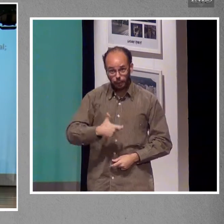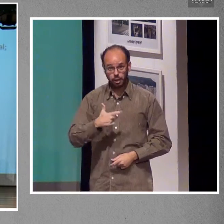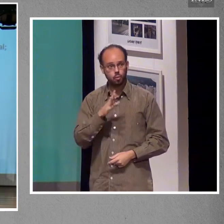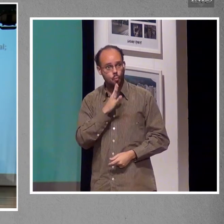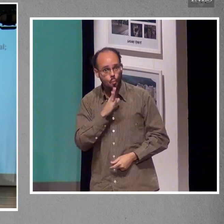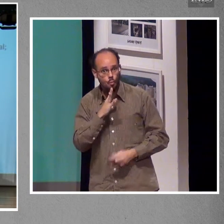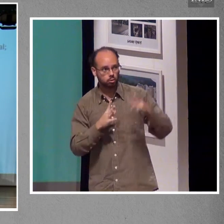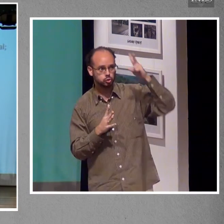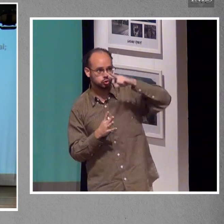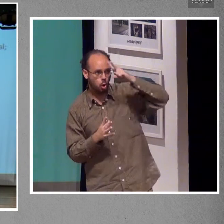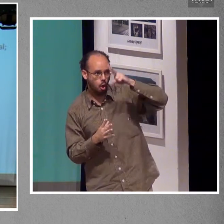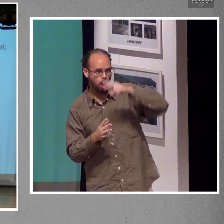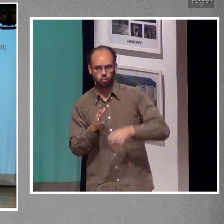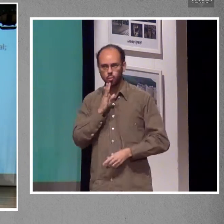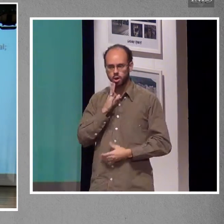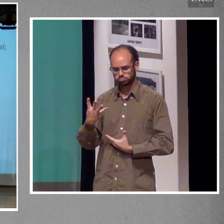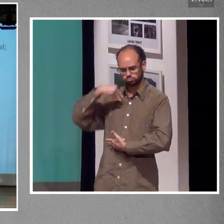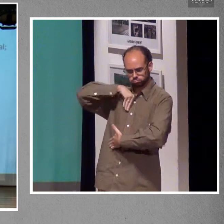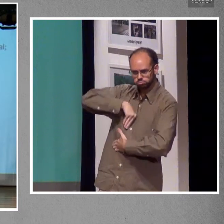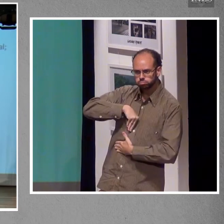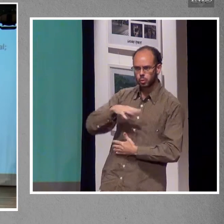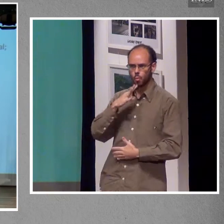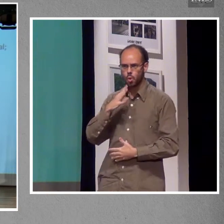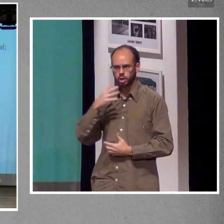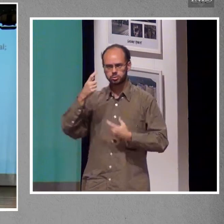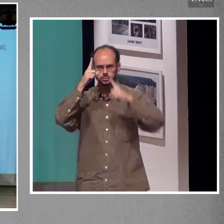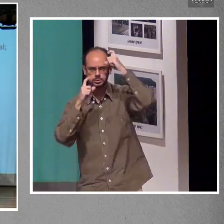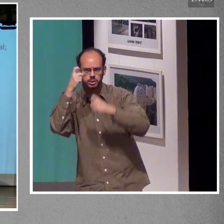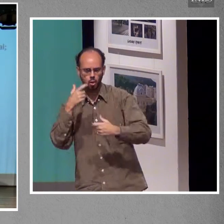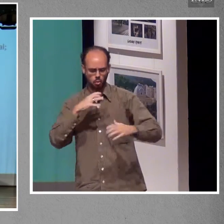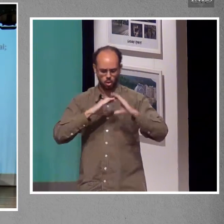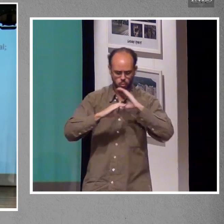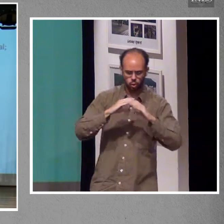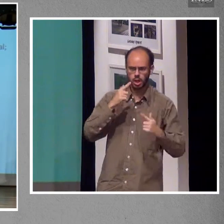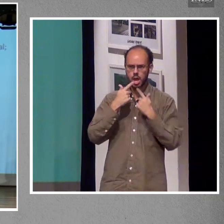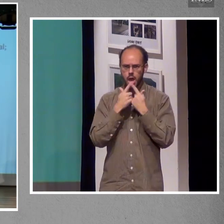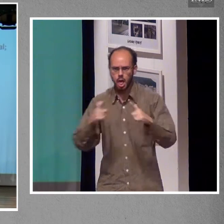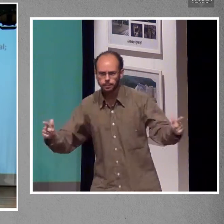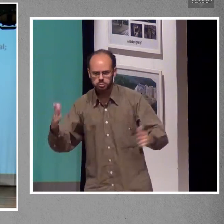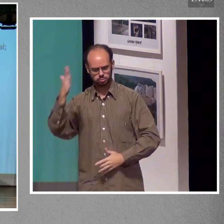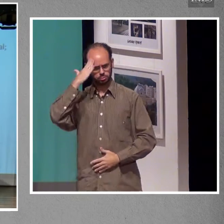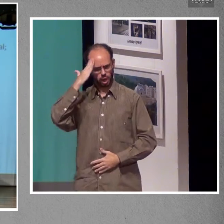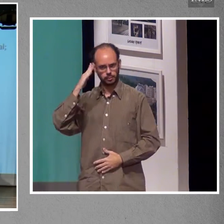Bem, o objetivo em questão é que haja uma internalização